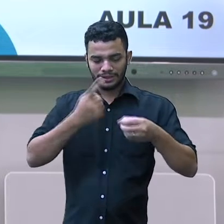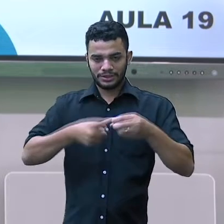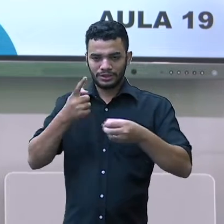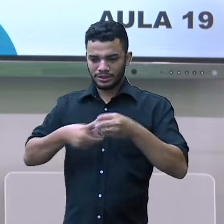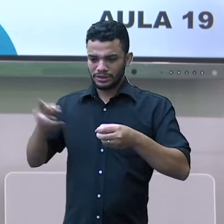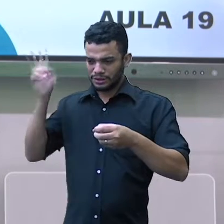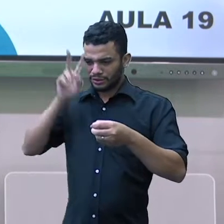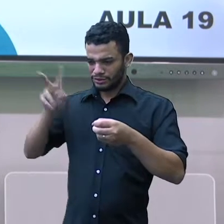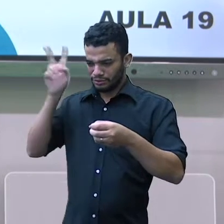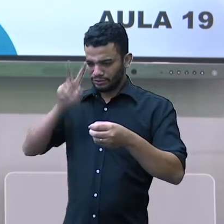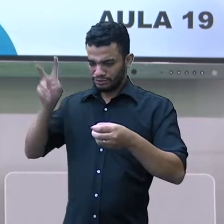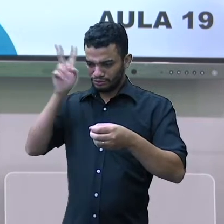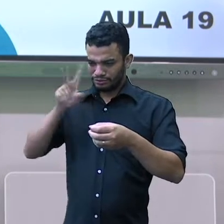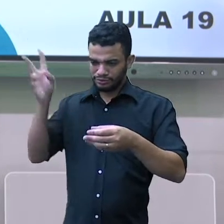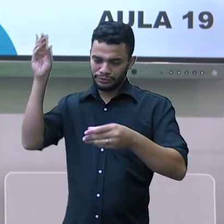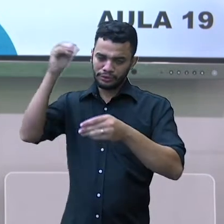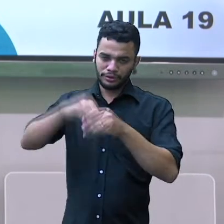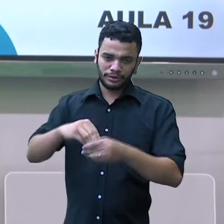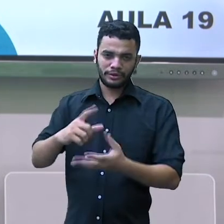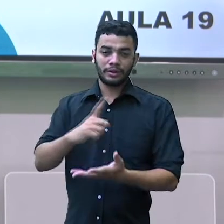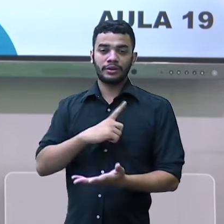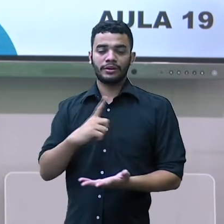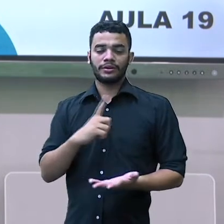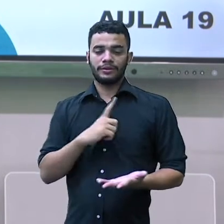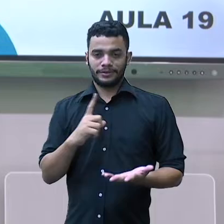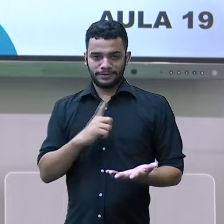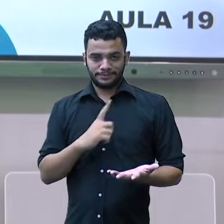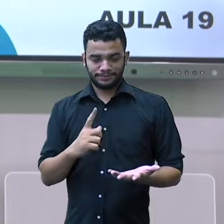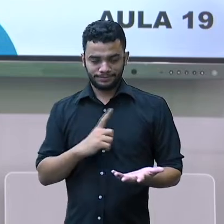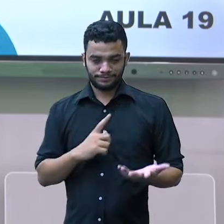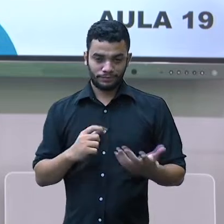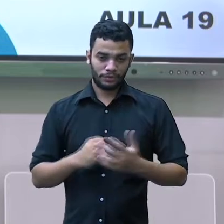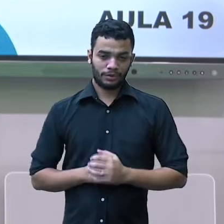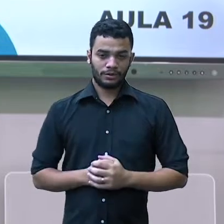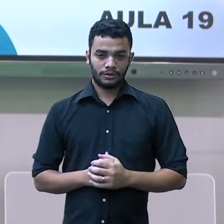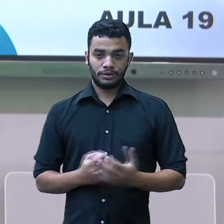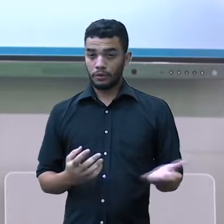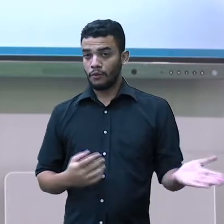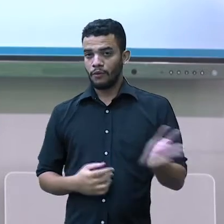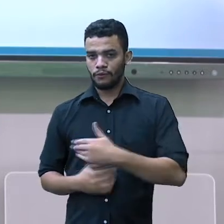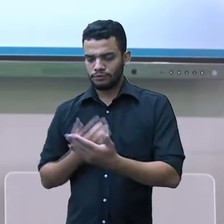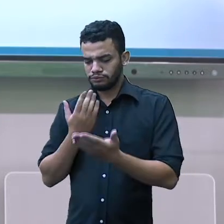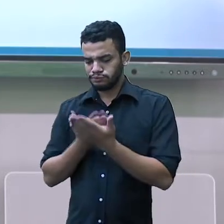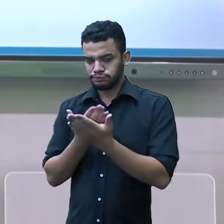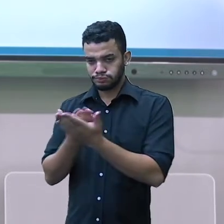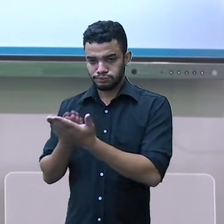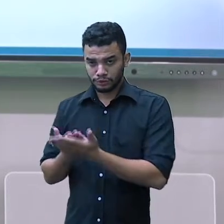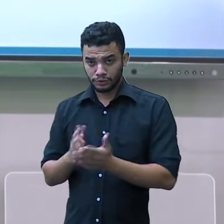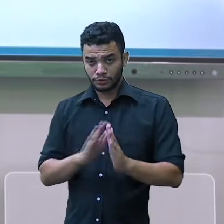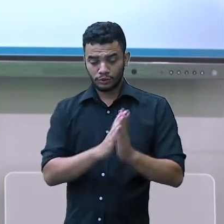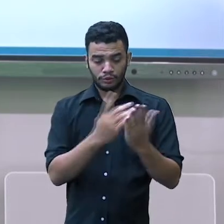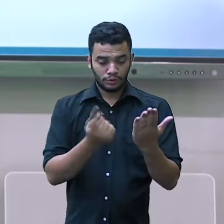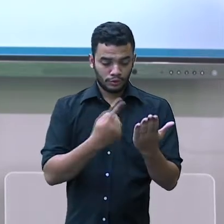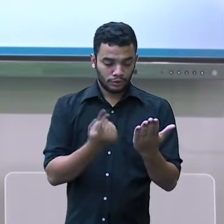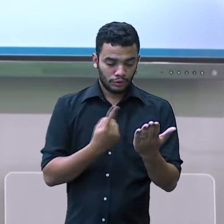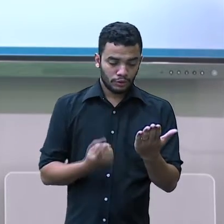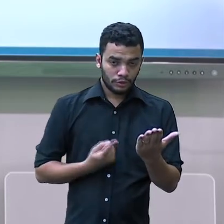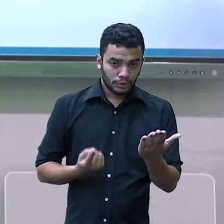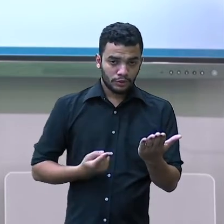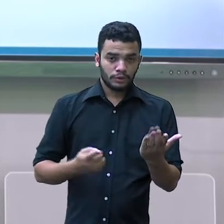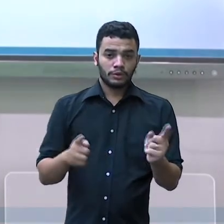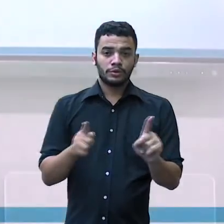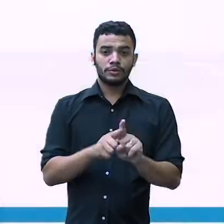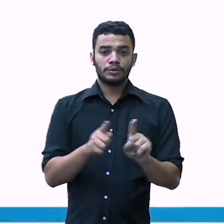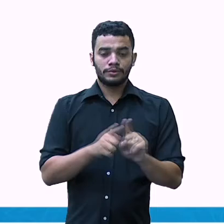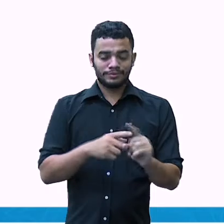ela tem. As cidades têm história. Vamos lá? Pegue o seu material e faça a leitura